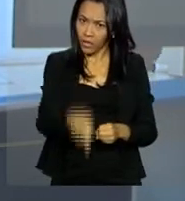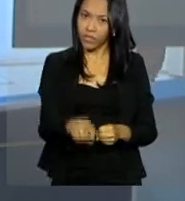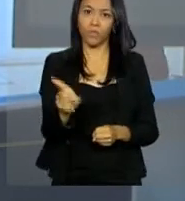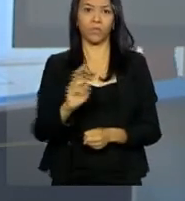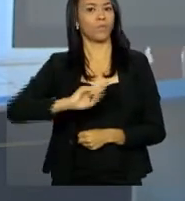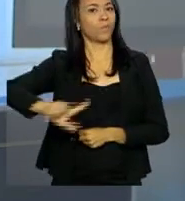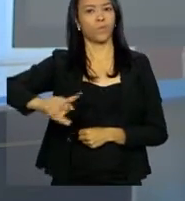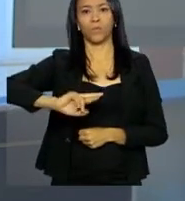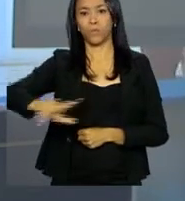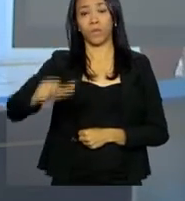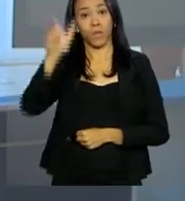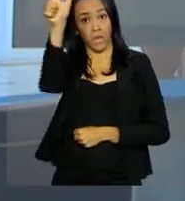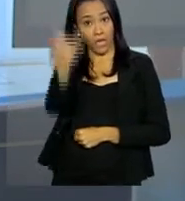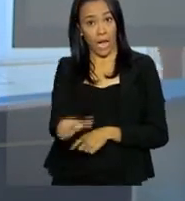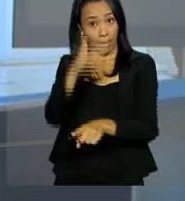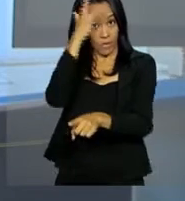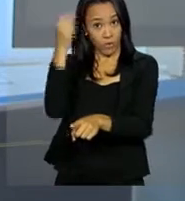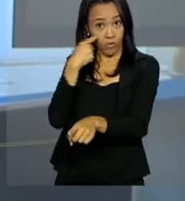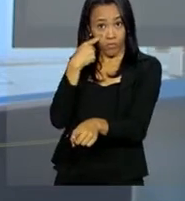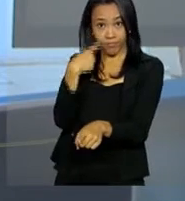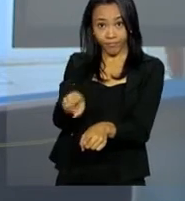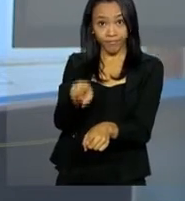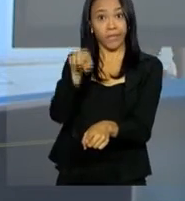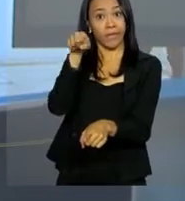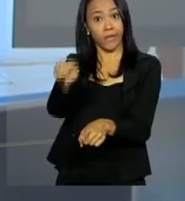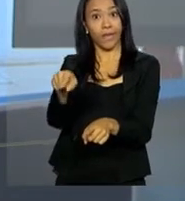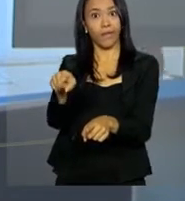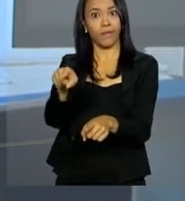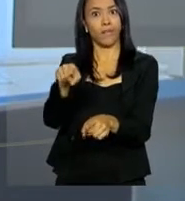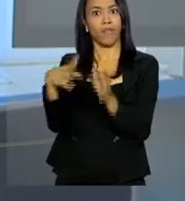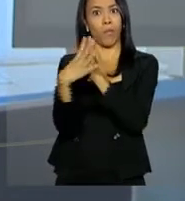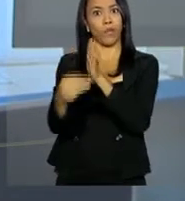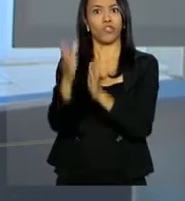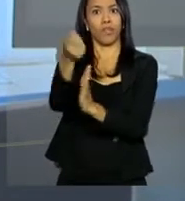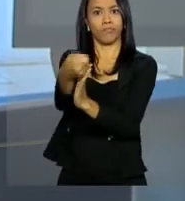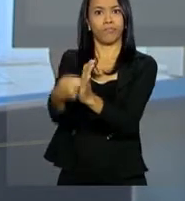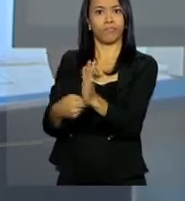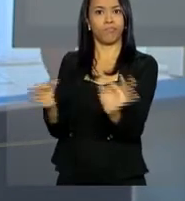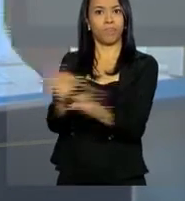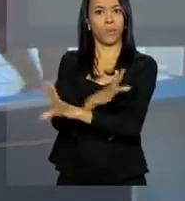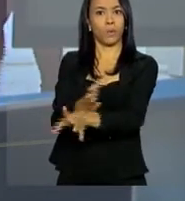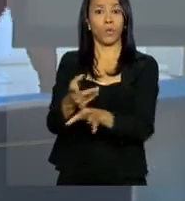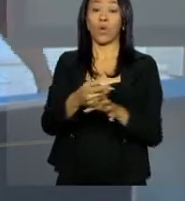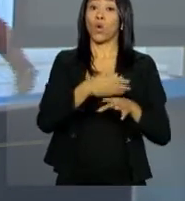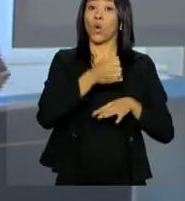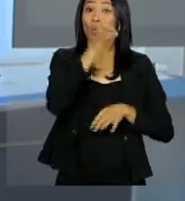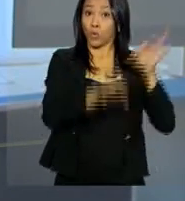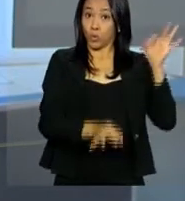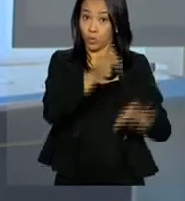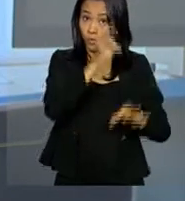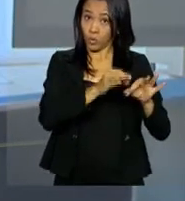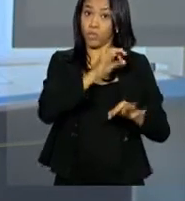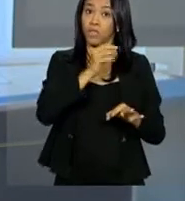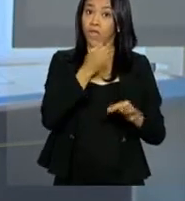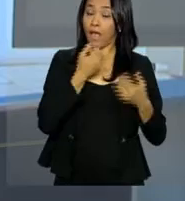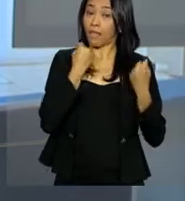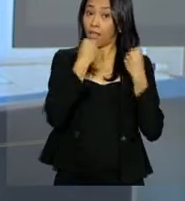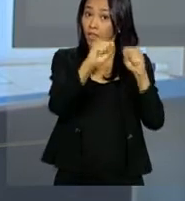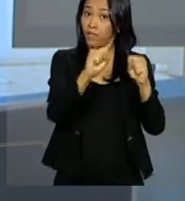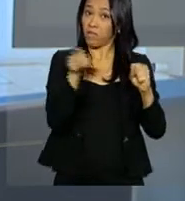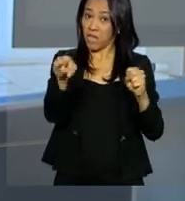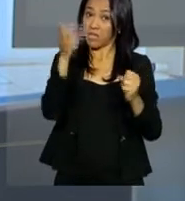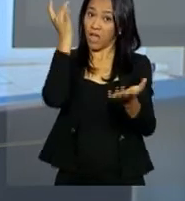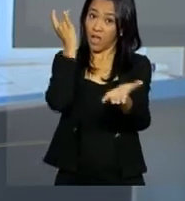sobre o candidato flagrado com o modelo de redação já preenchido o juiz defendeu que o candidato seja